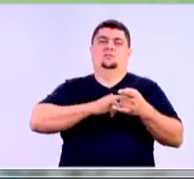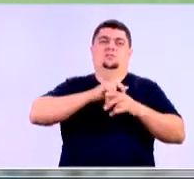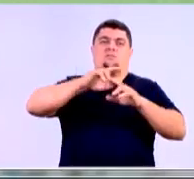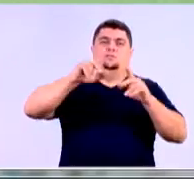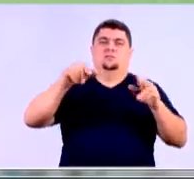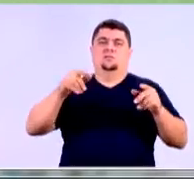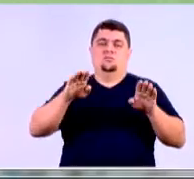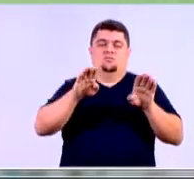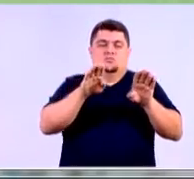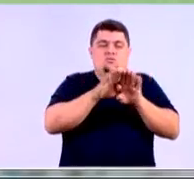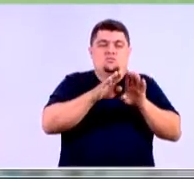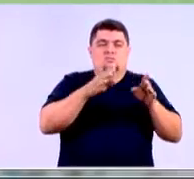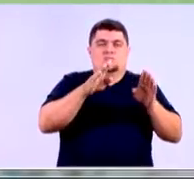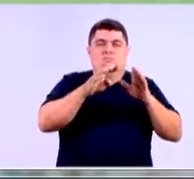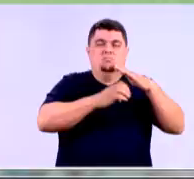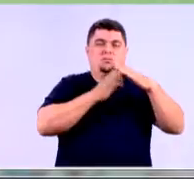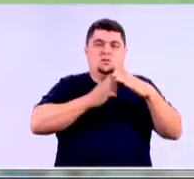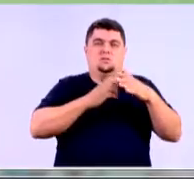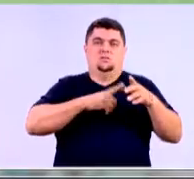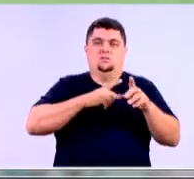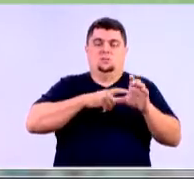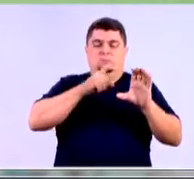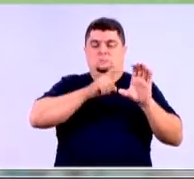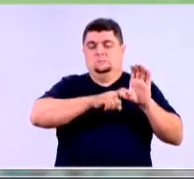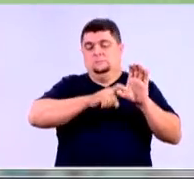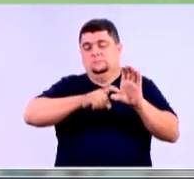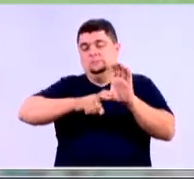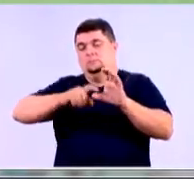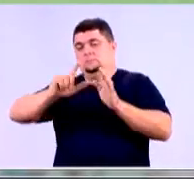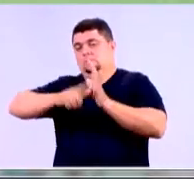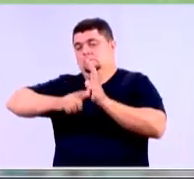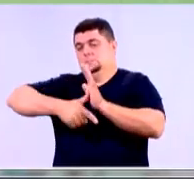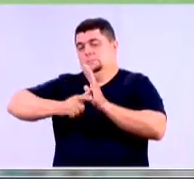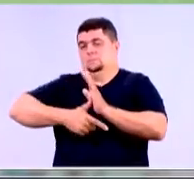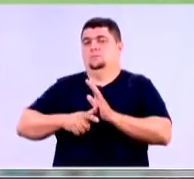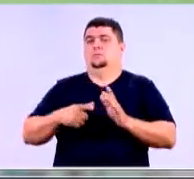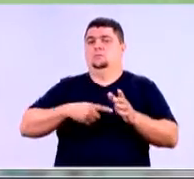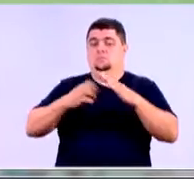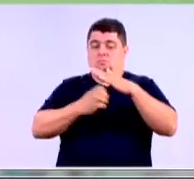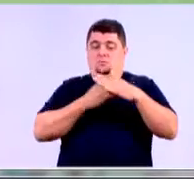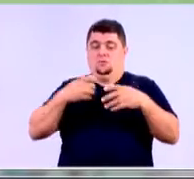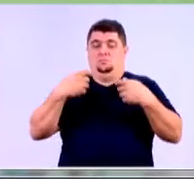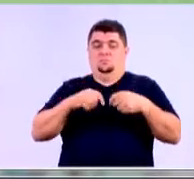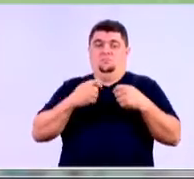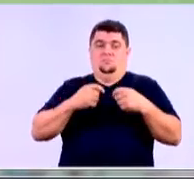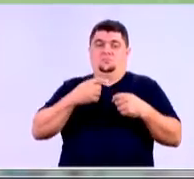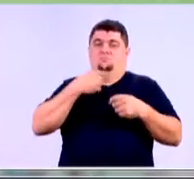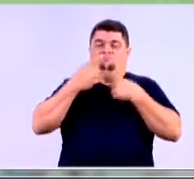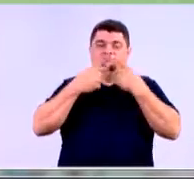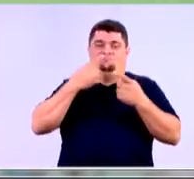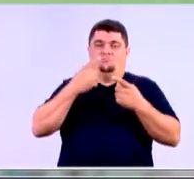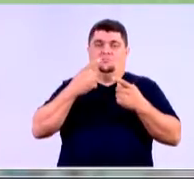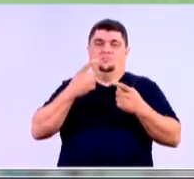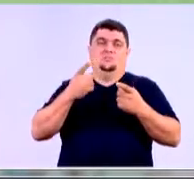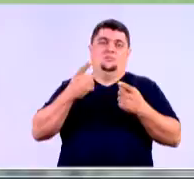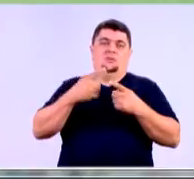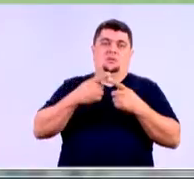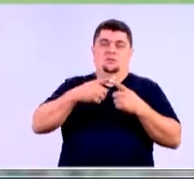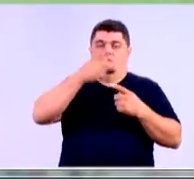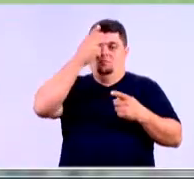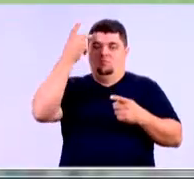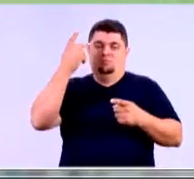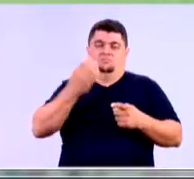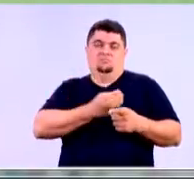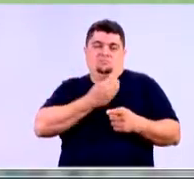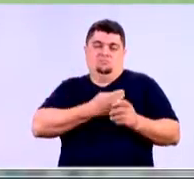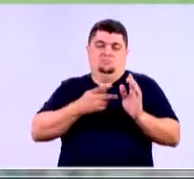empresas falidas e dívidas vencidas. Você, como comerciante, como prestador de serviço, não tem acesso a todas as informações sobre a vida de uma pessoa física